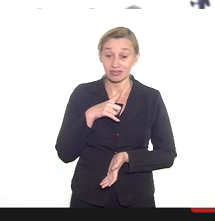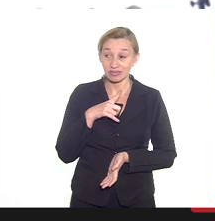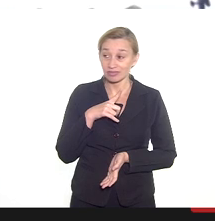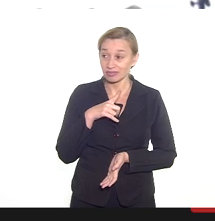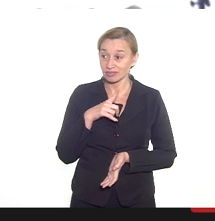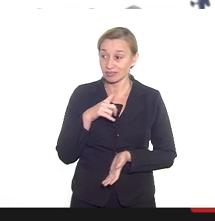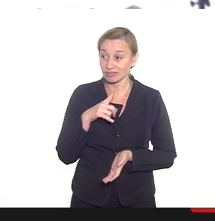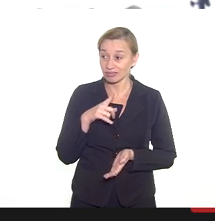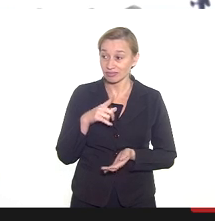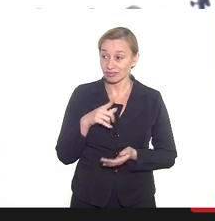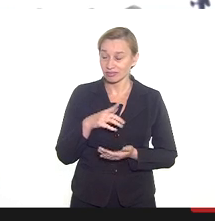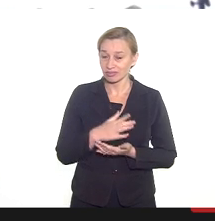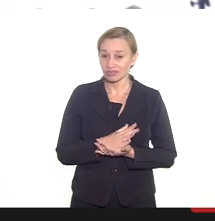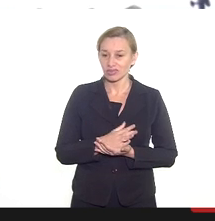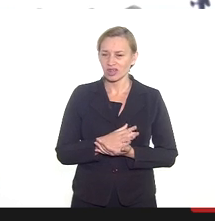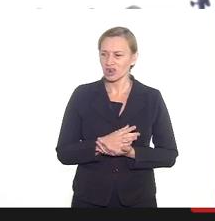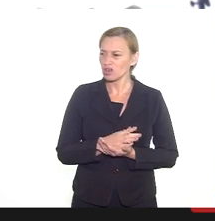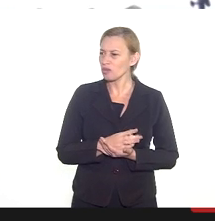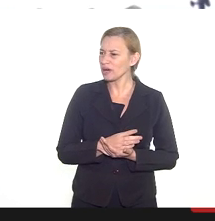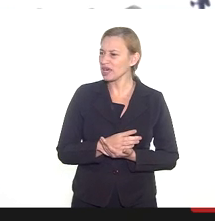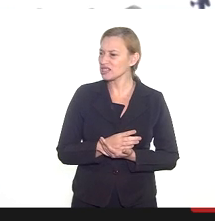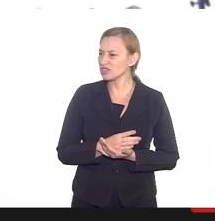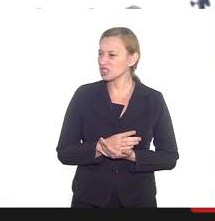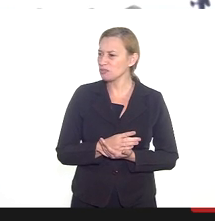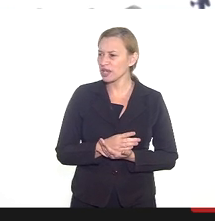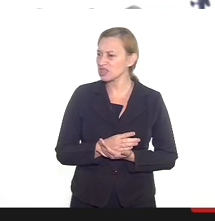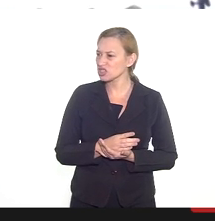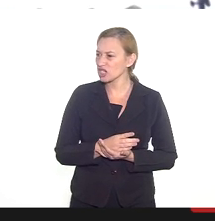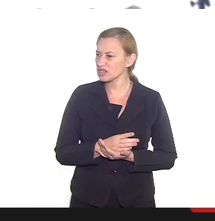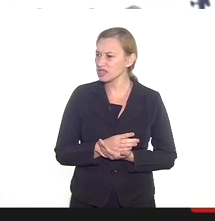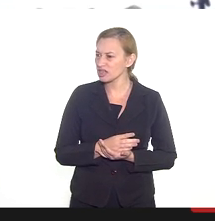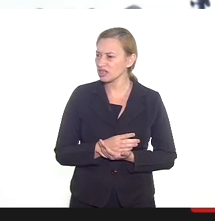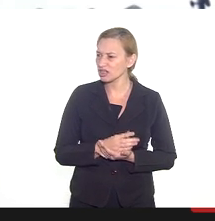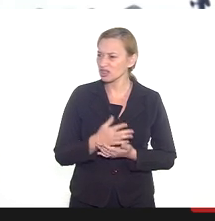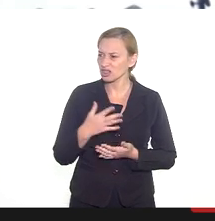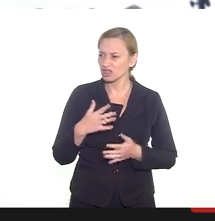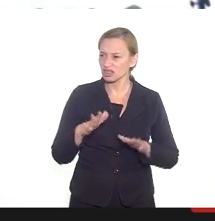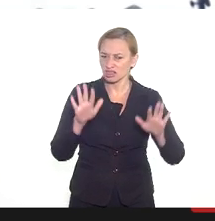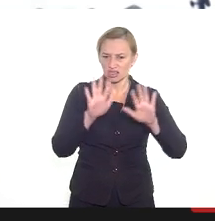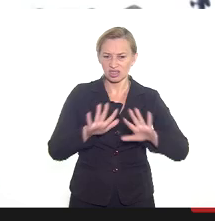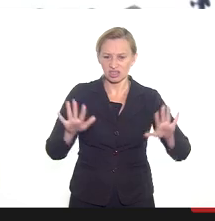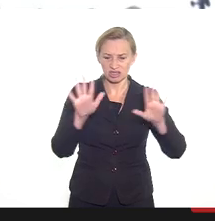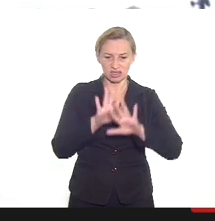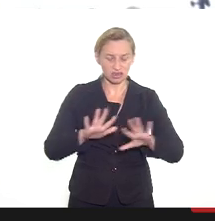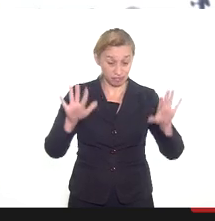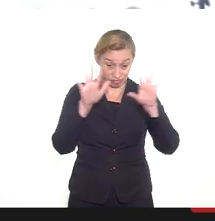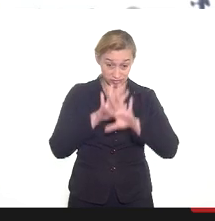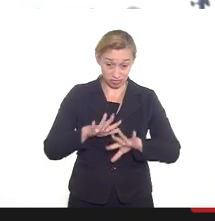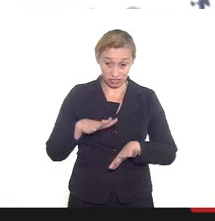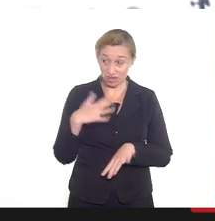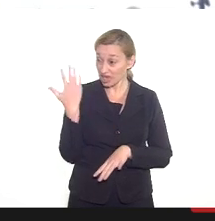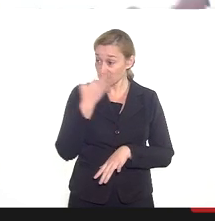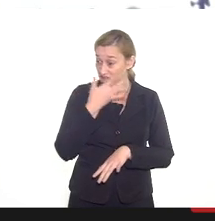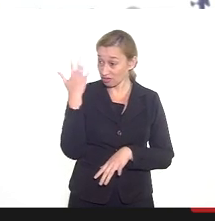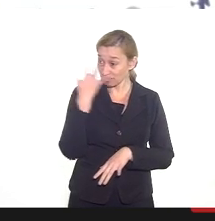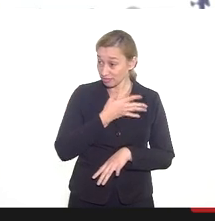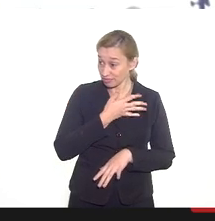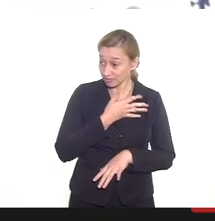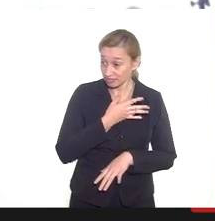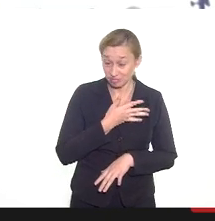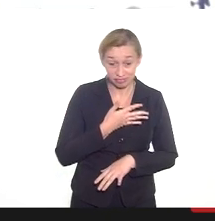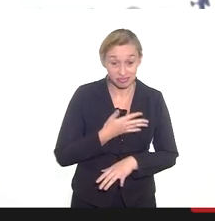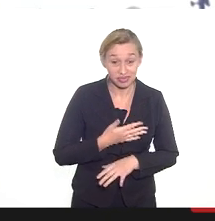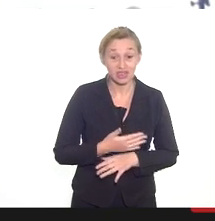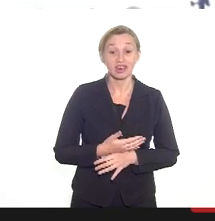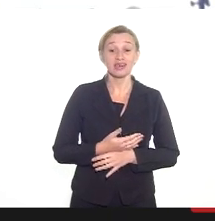assumi a subsecretaria, eu sempre disse que nós temos que falar e para fora, Né? Nós verificamos